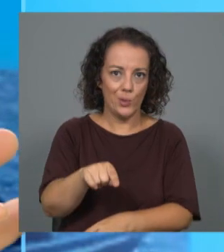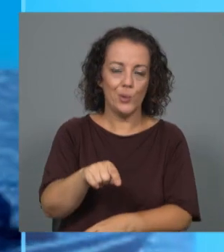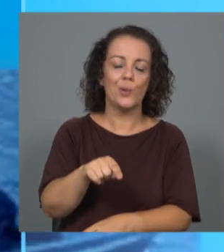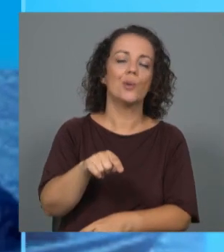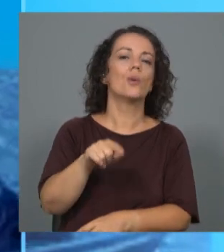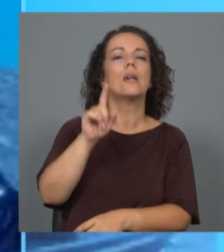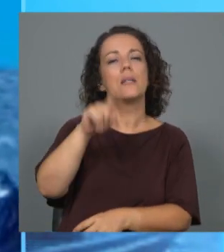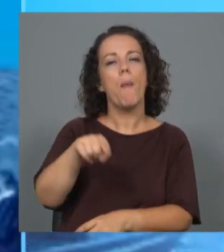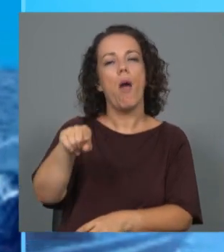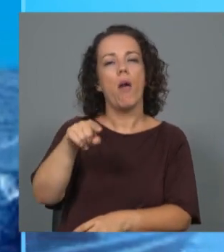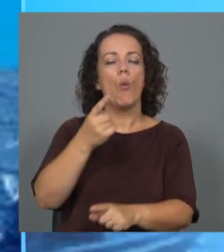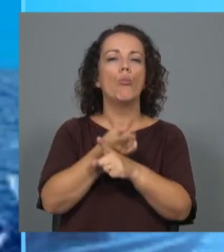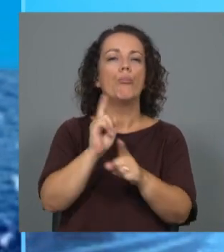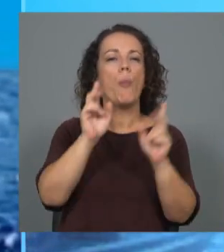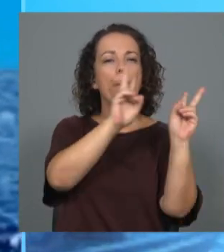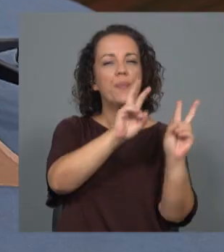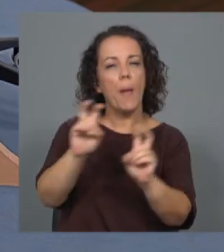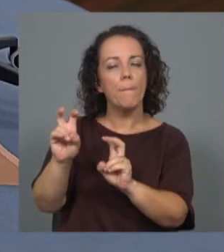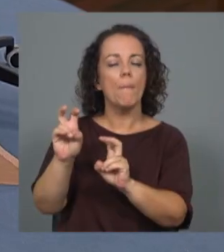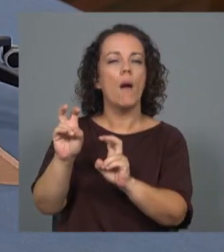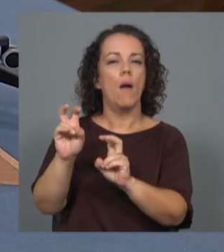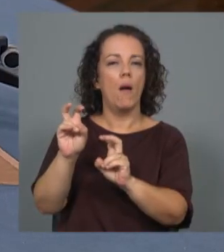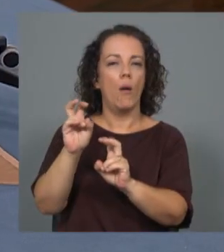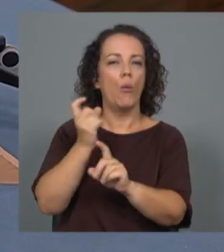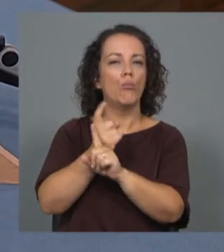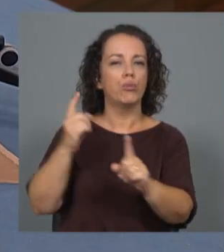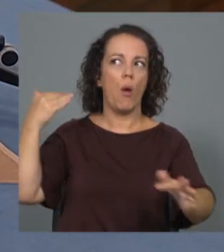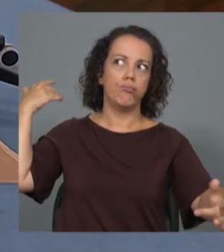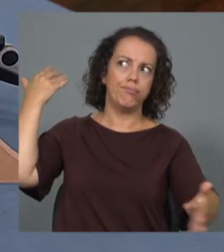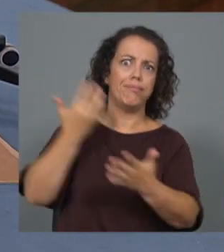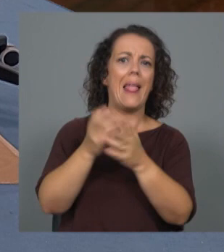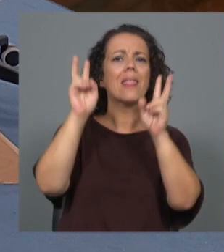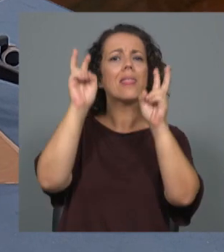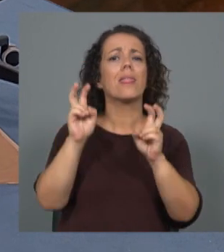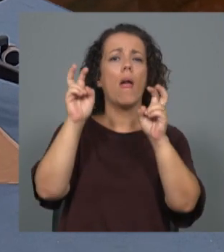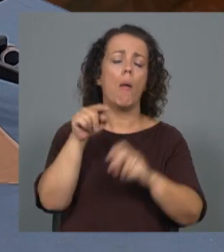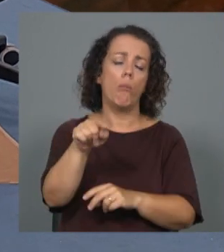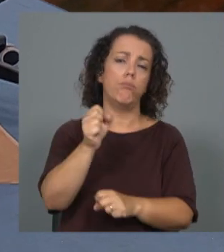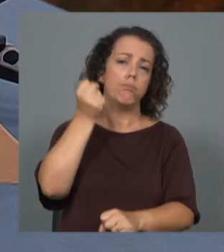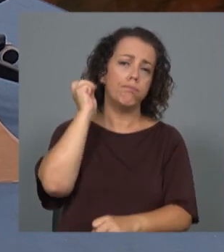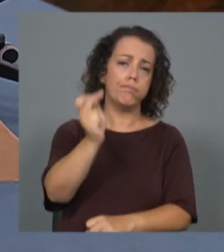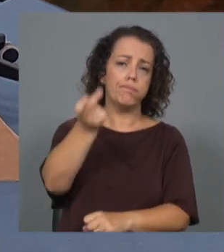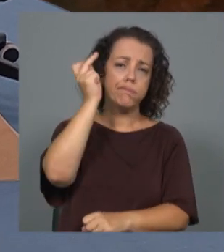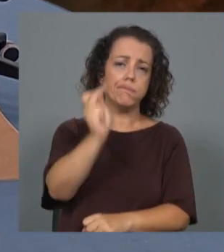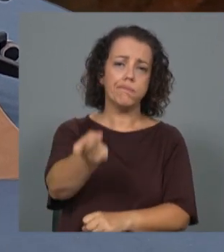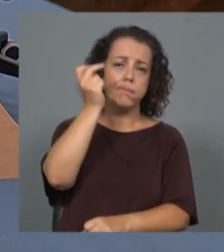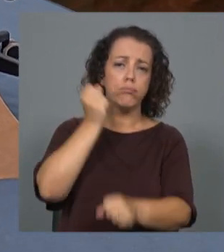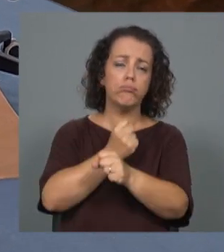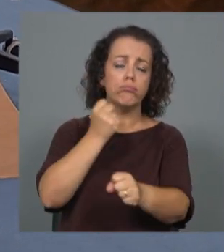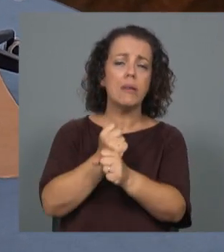sensibilidade trabalhada ao longo de centenas de anos de atividade missionária da Igreja, porque à